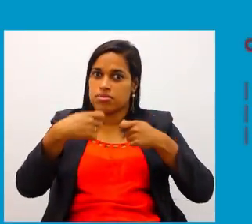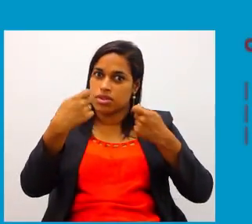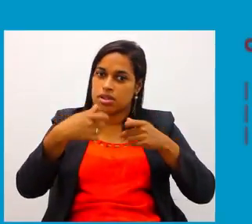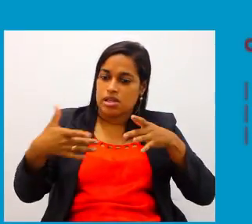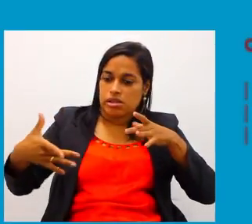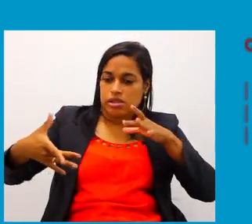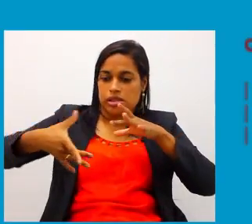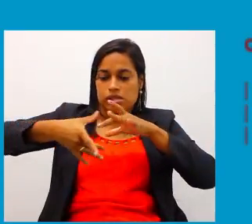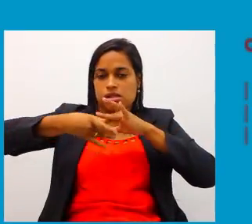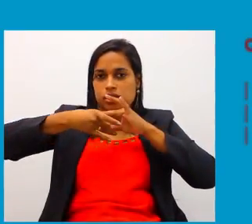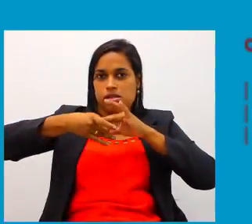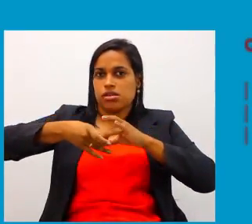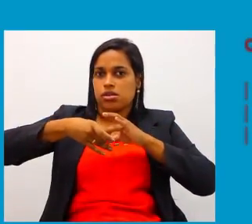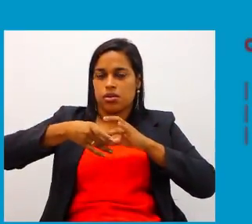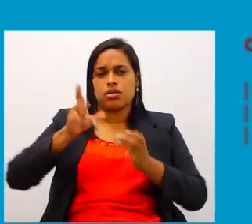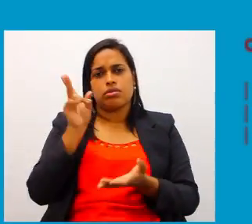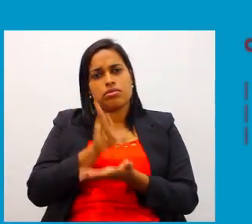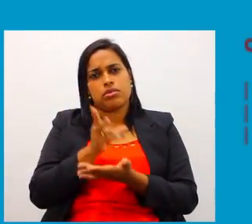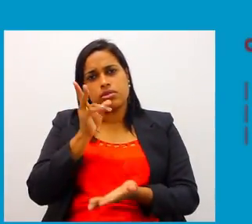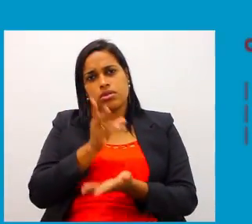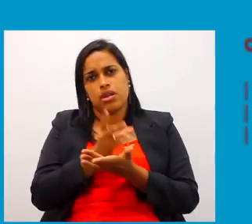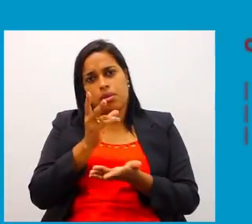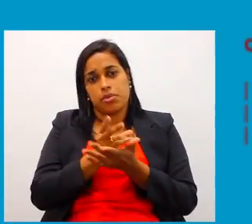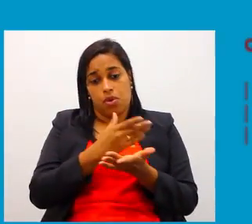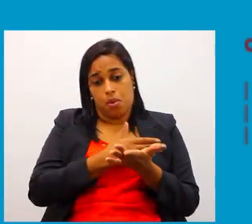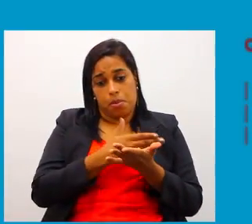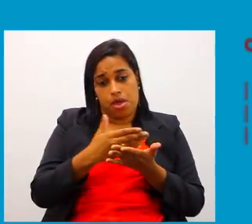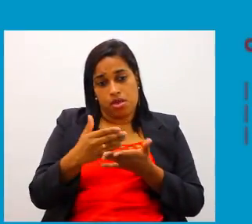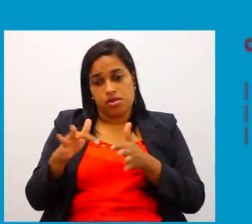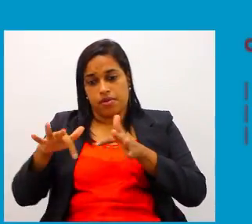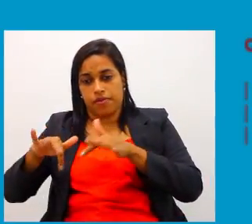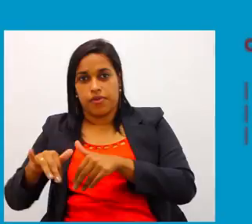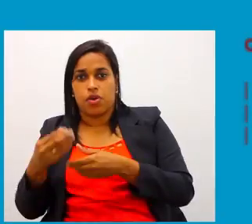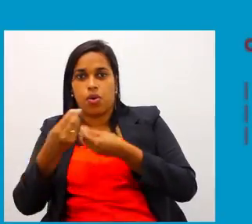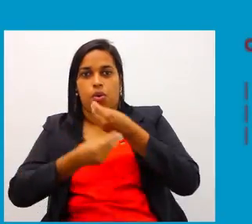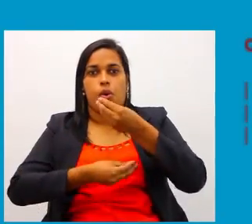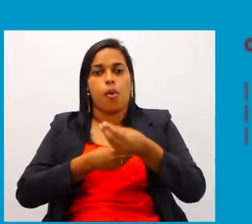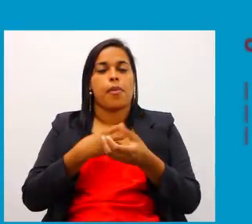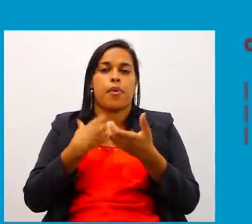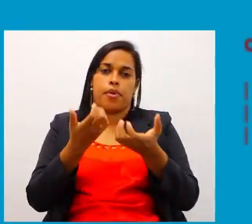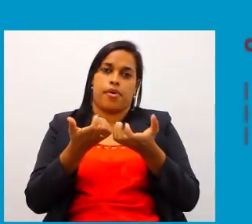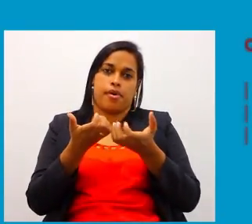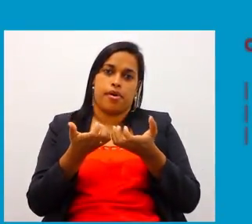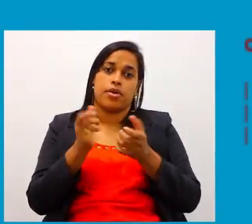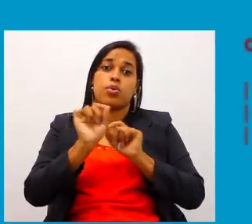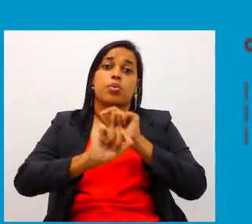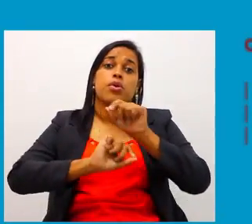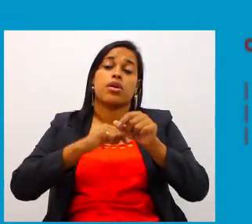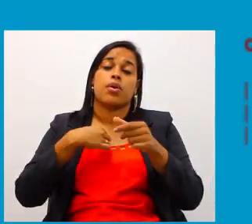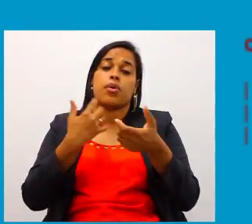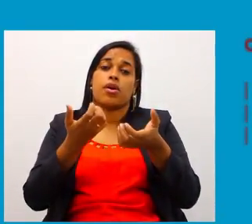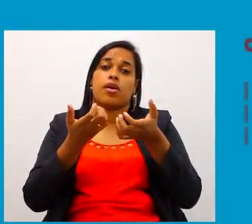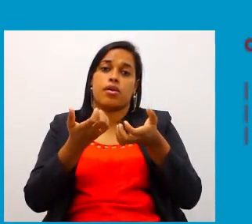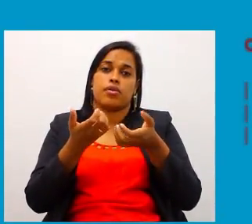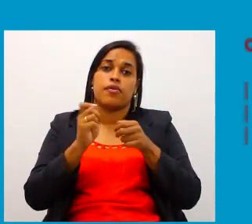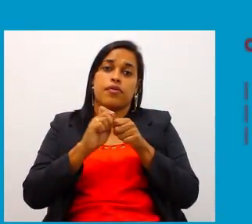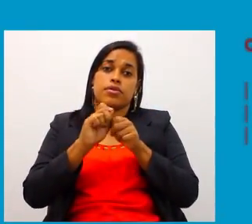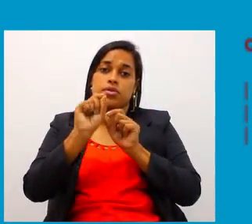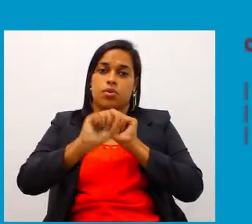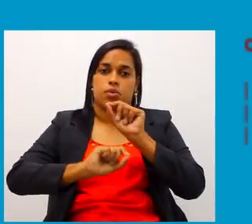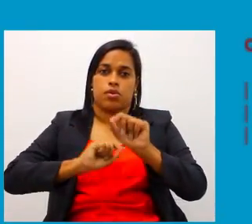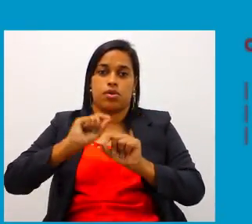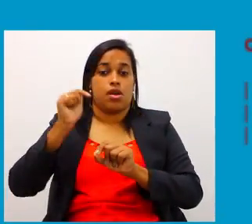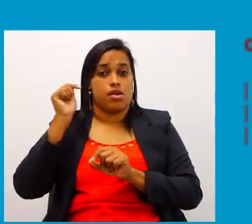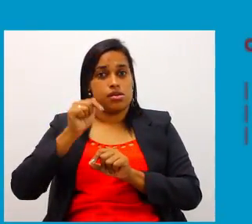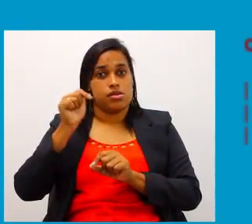que concatenarem-se umas com as outras. Tem que ter início, meio e fim. O que eu quero, como eu quero e o que nós vamos fazer para isso. E